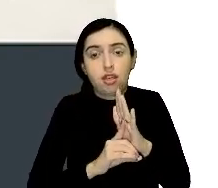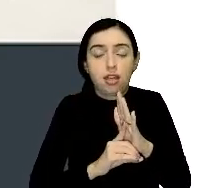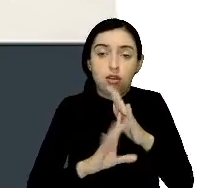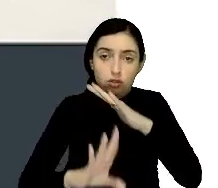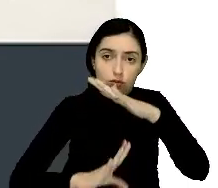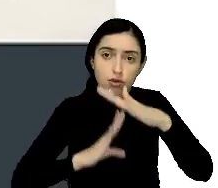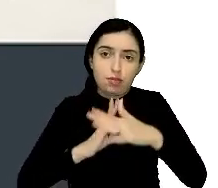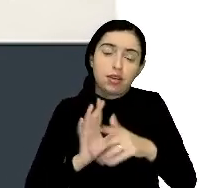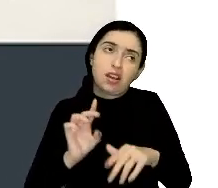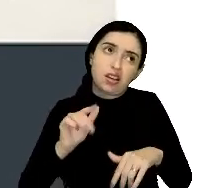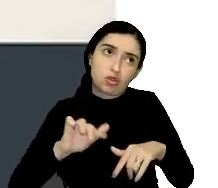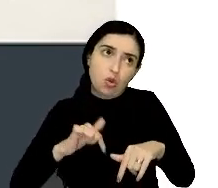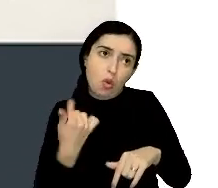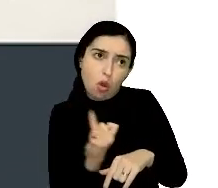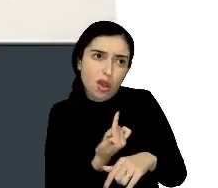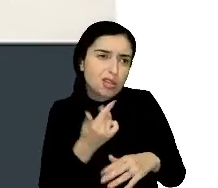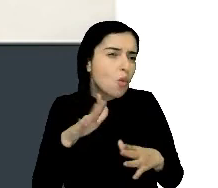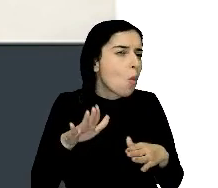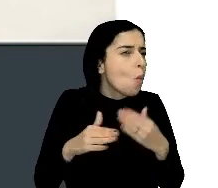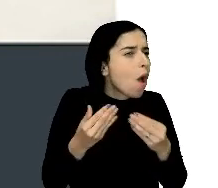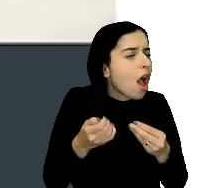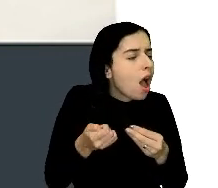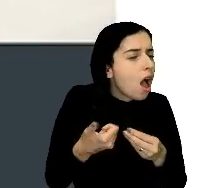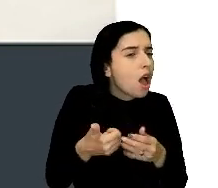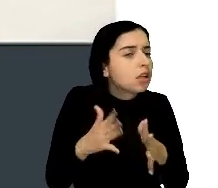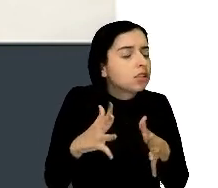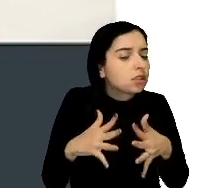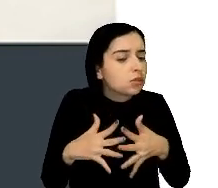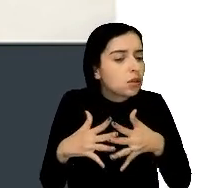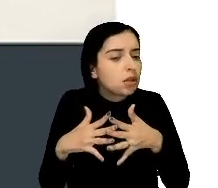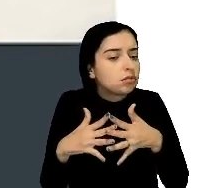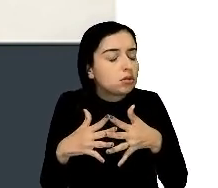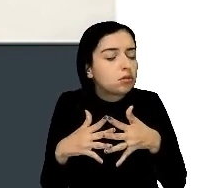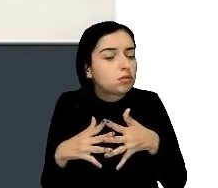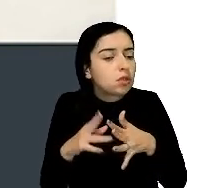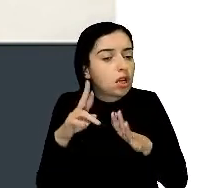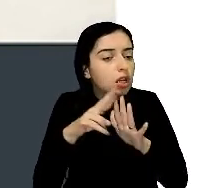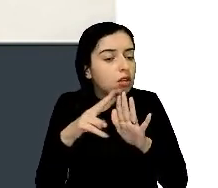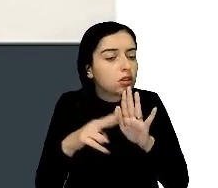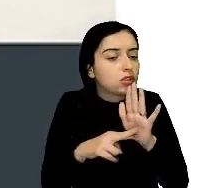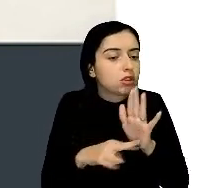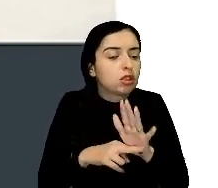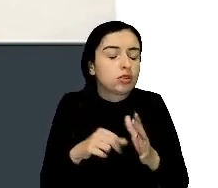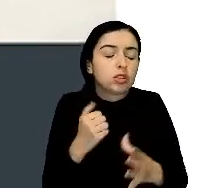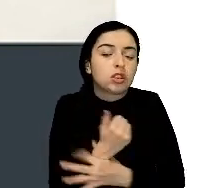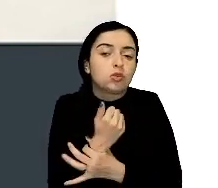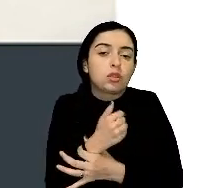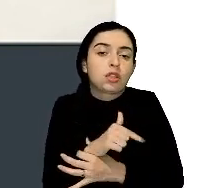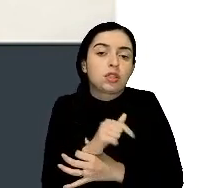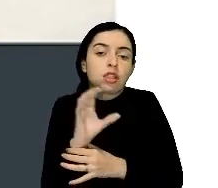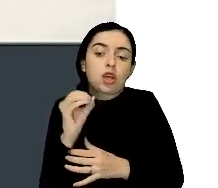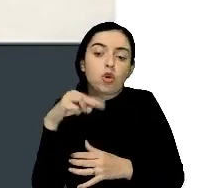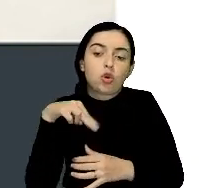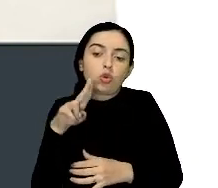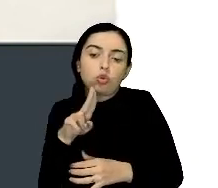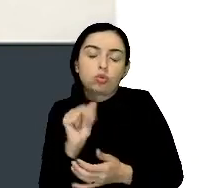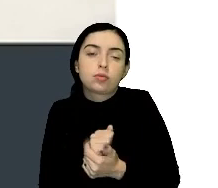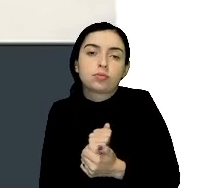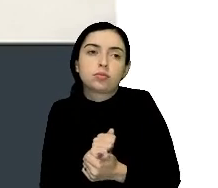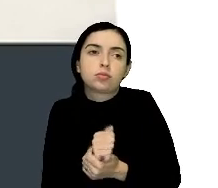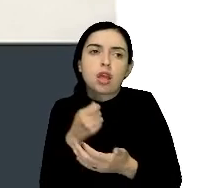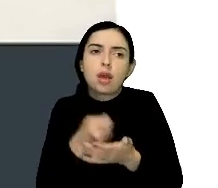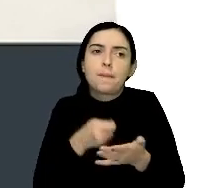esteja quase se encaixando numa resolução do Conselho de Segurança da ONU que aplicou sanção à África do Sul